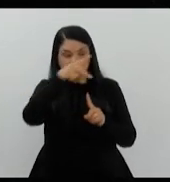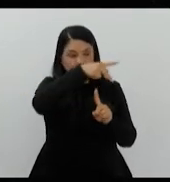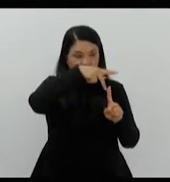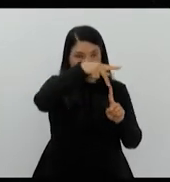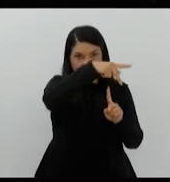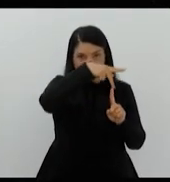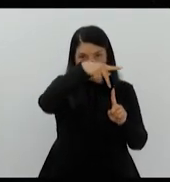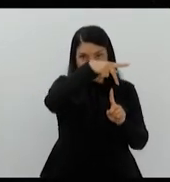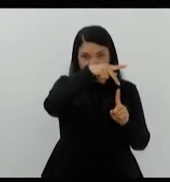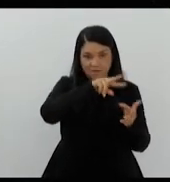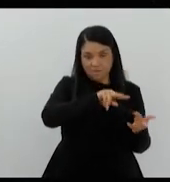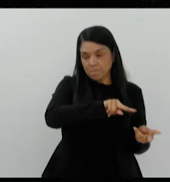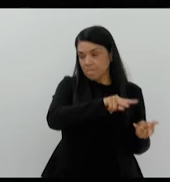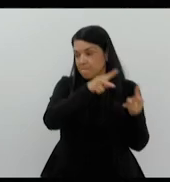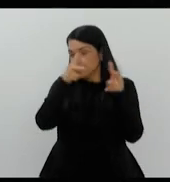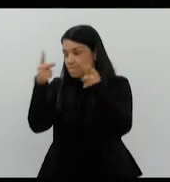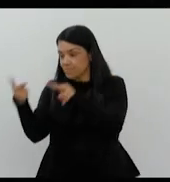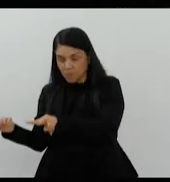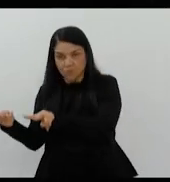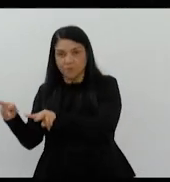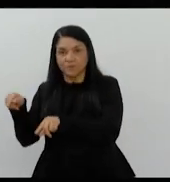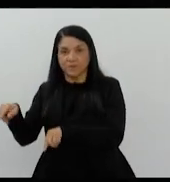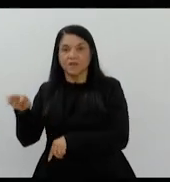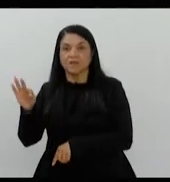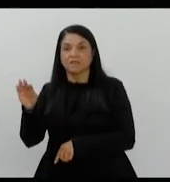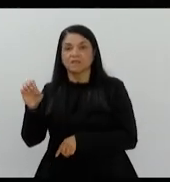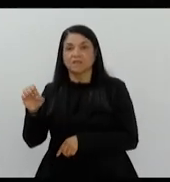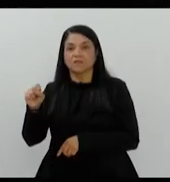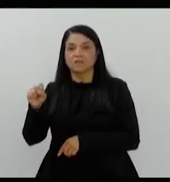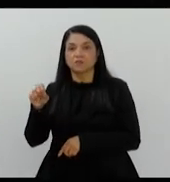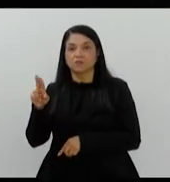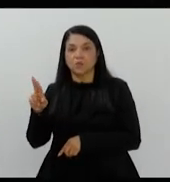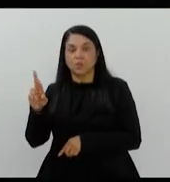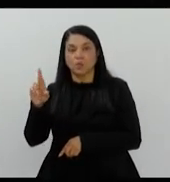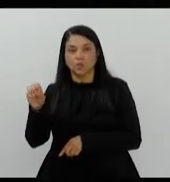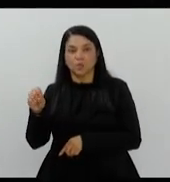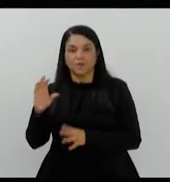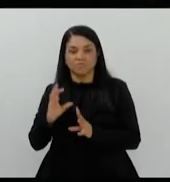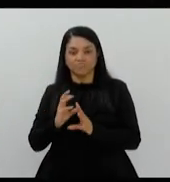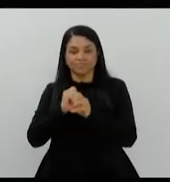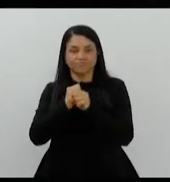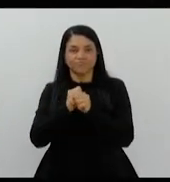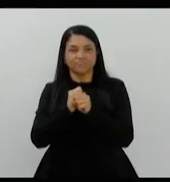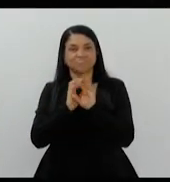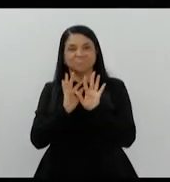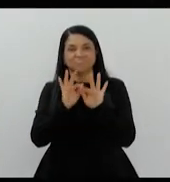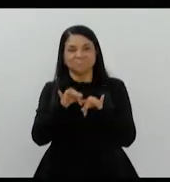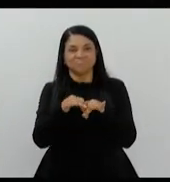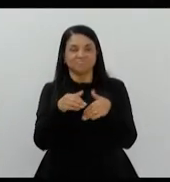Previdência e joga na fonte Tesouro para fechar as contas. Chama-se